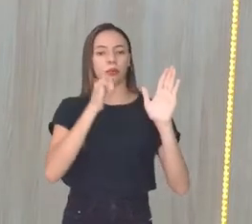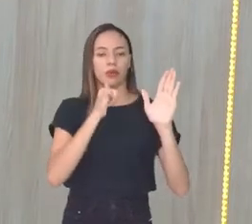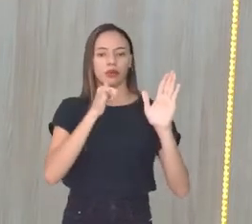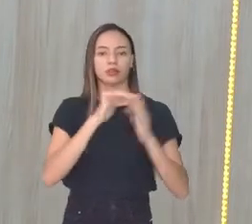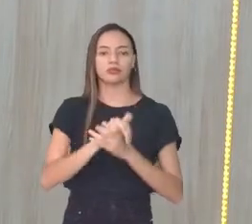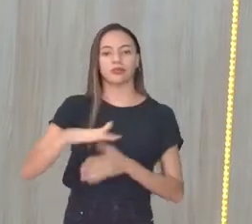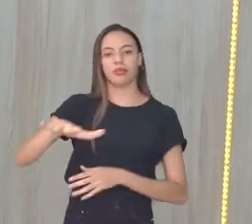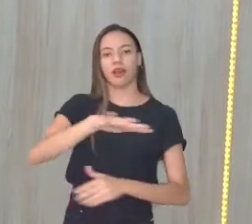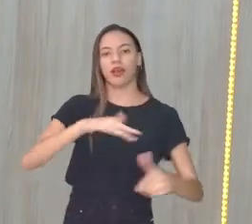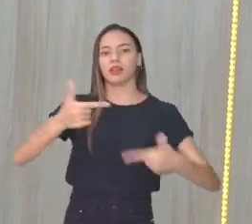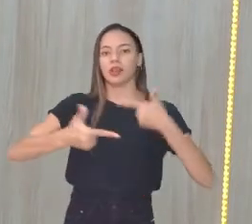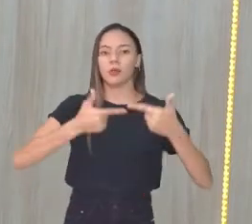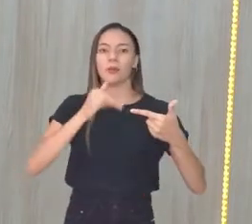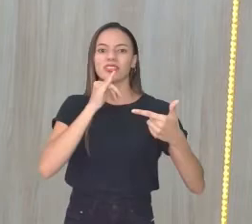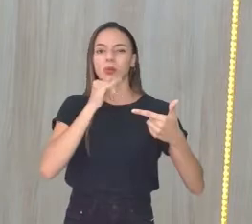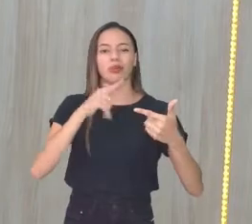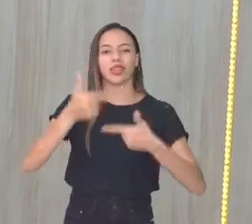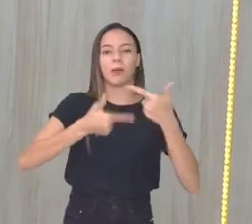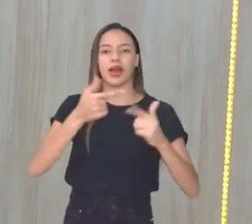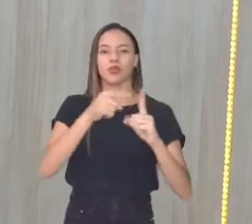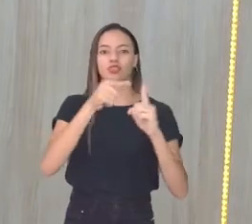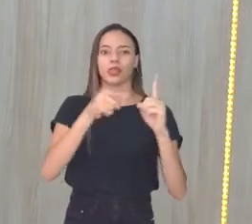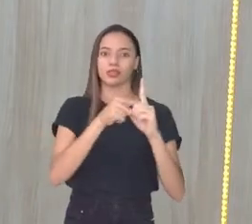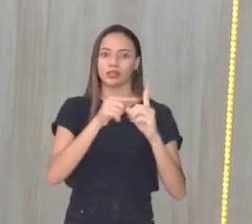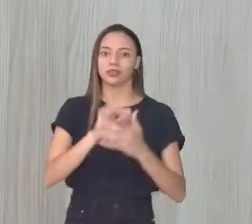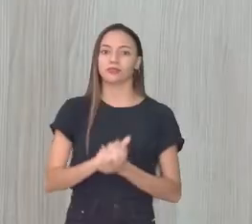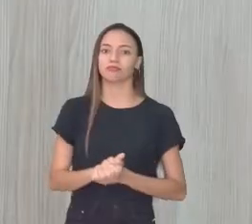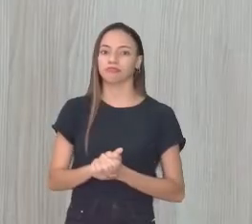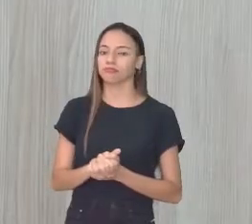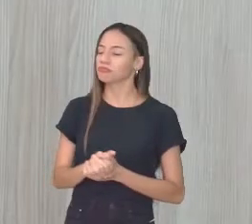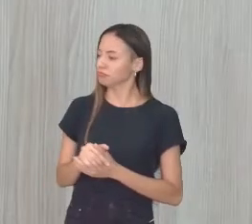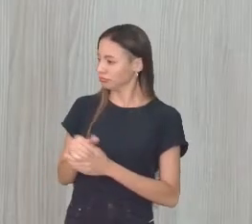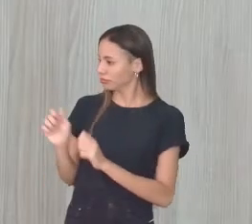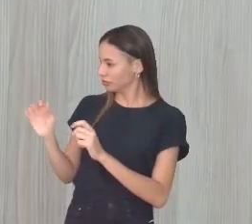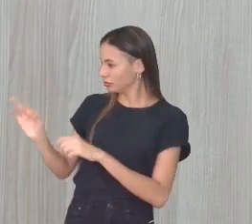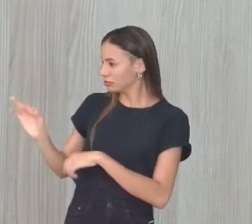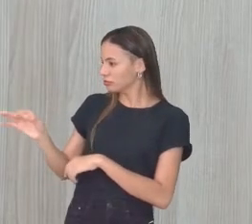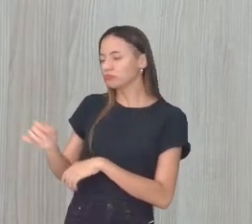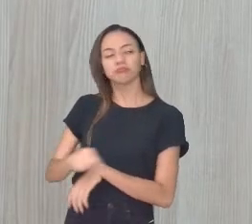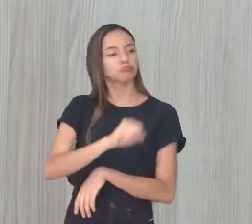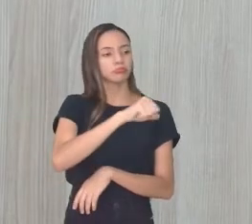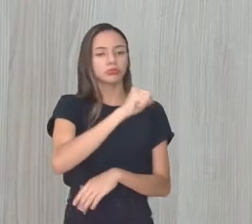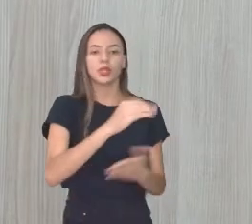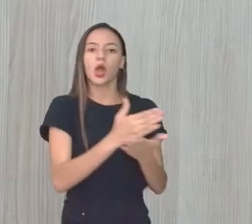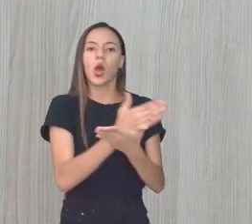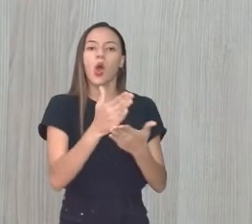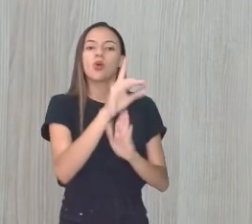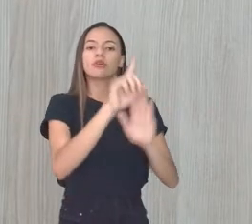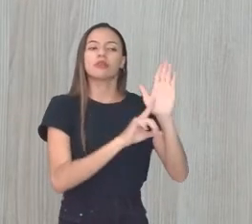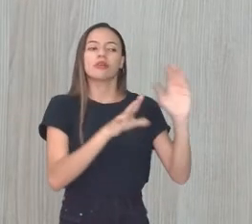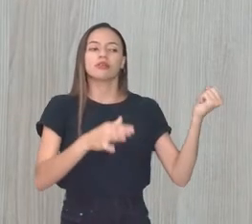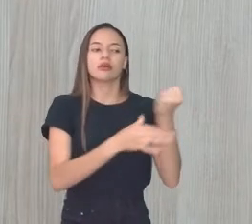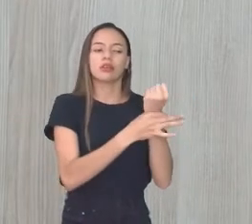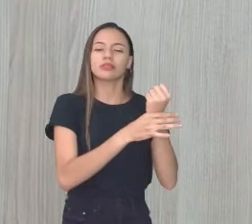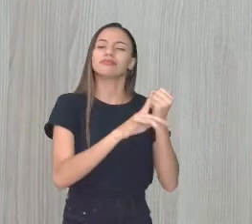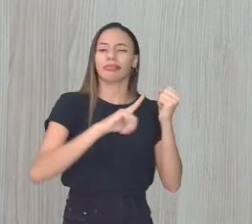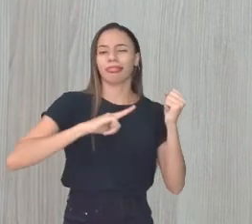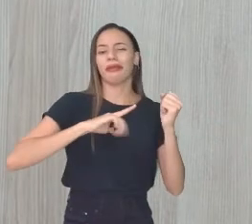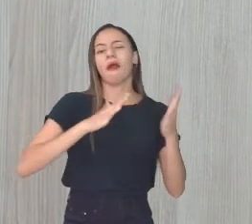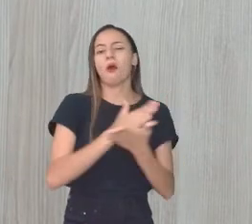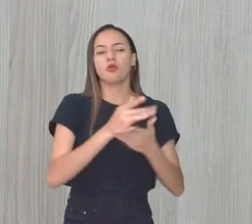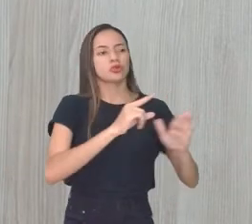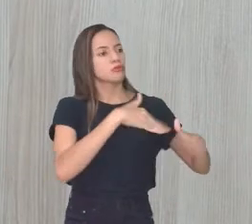quando trabalham gestantes, tá? Professora Vanessa. Isso, alguns direitos já garantidos, a gente sabe que houve avanço, ainda